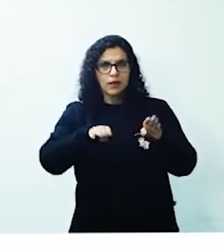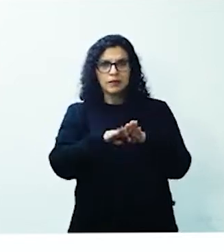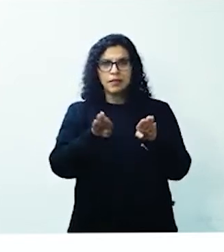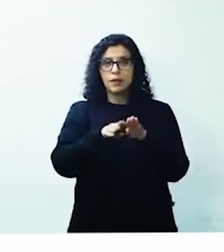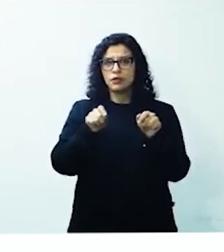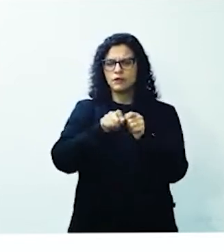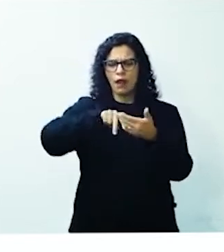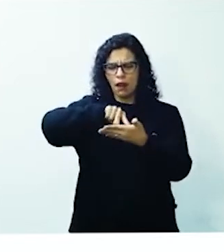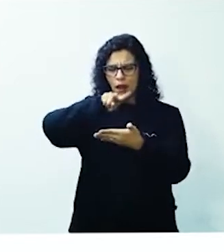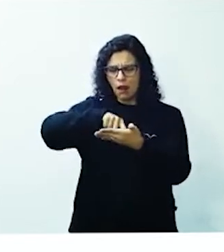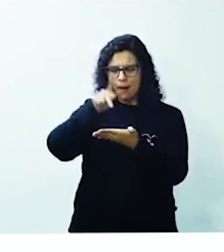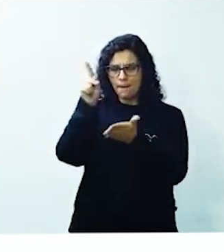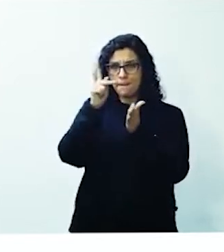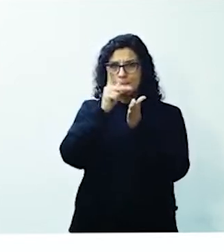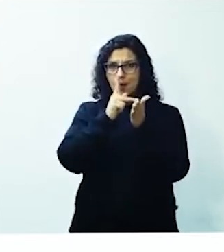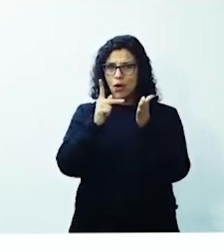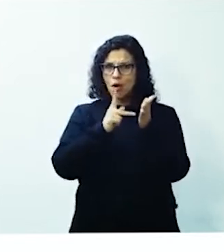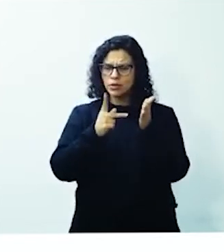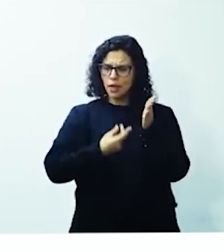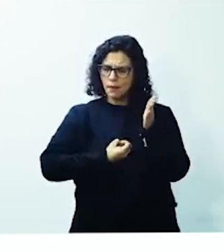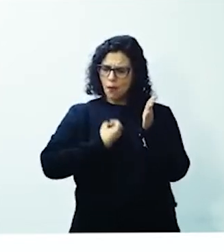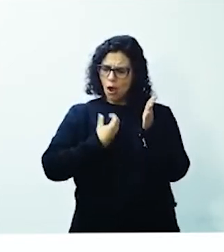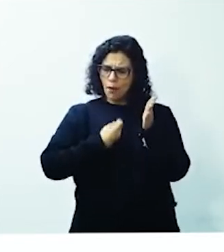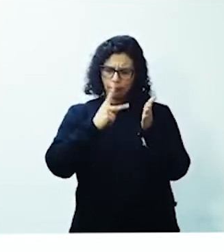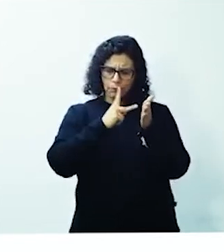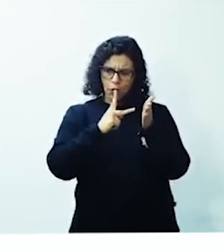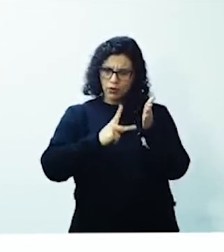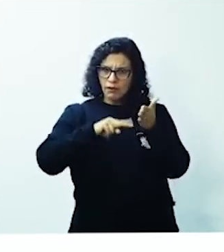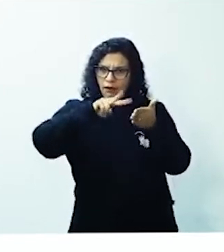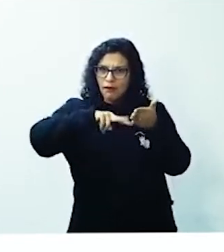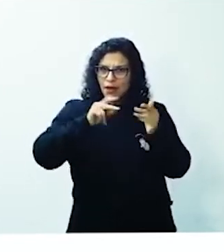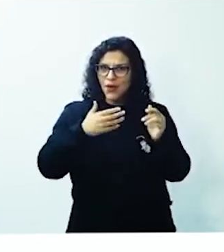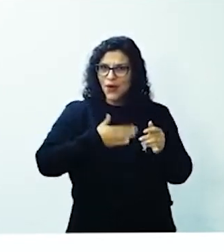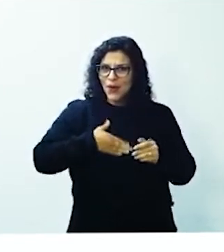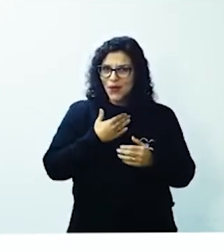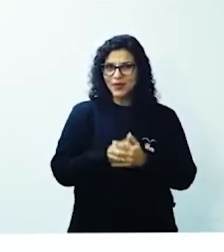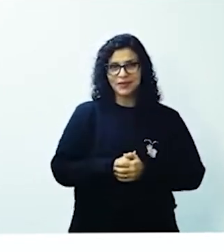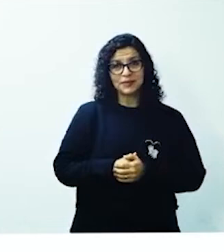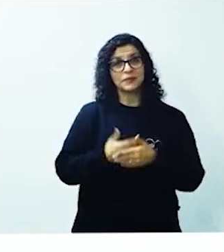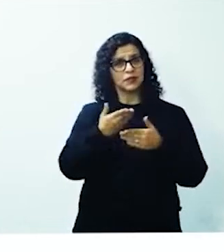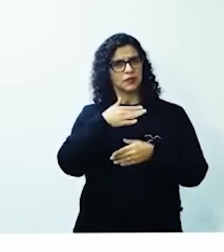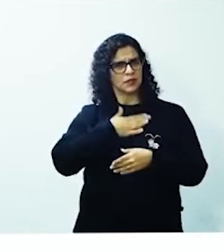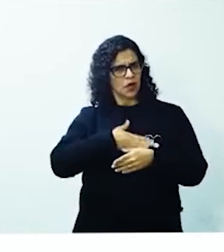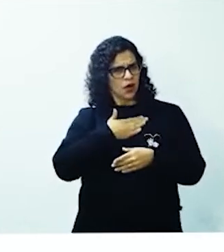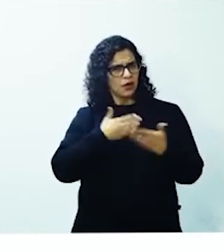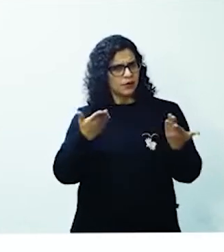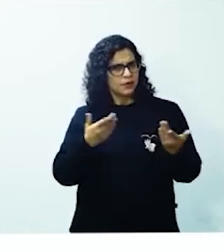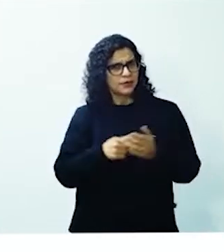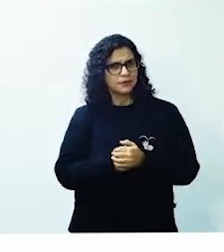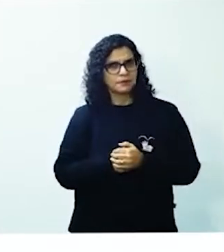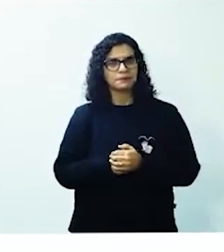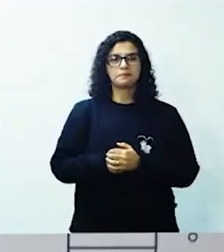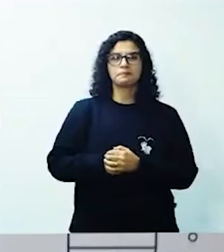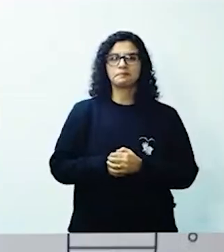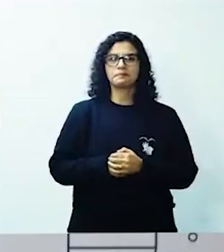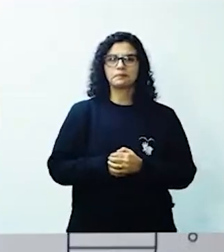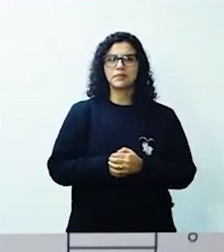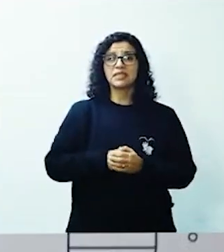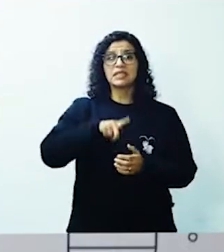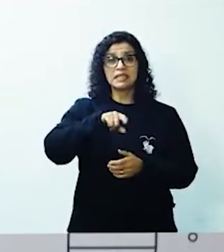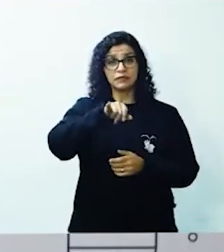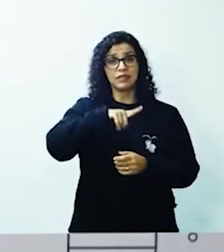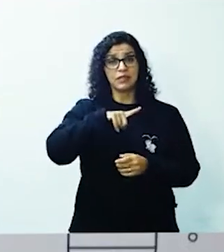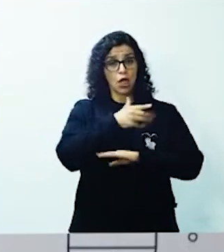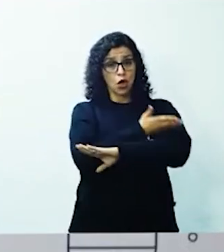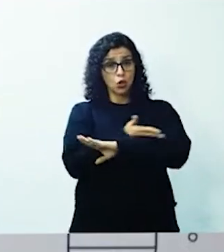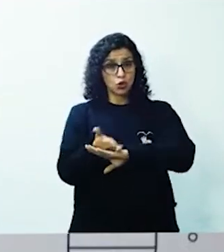fazer a leitura desses poemas, né? Então, você gosta de poemas? Se você tem